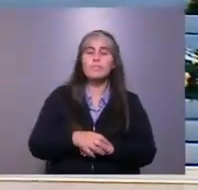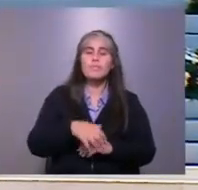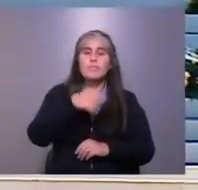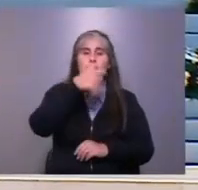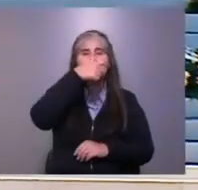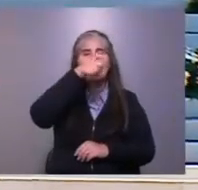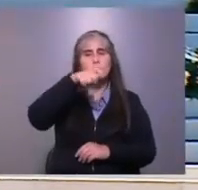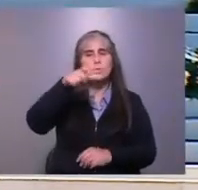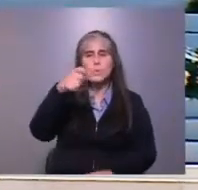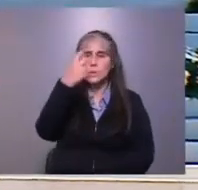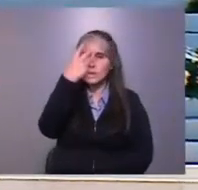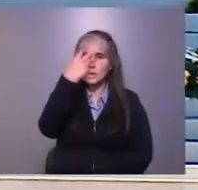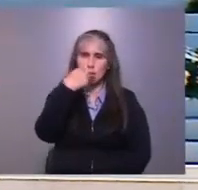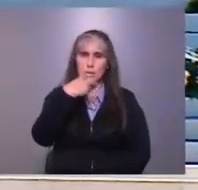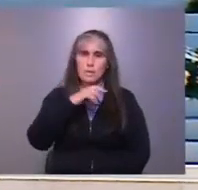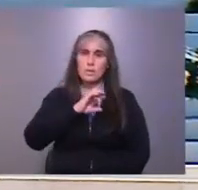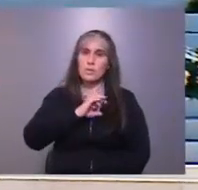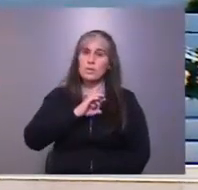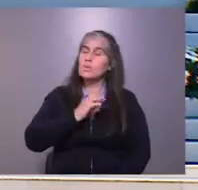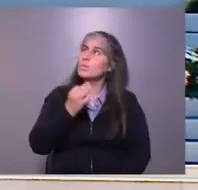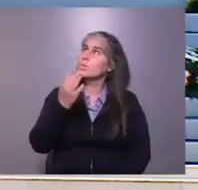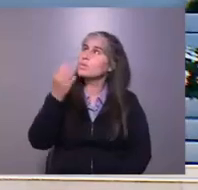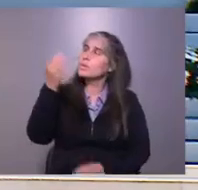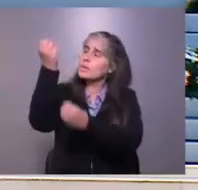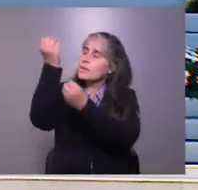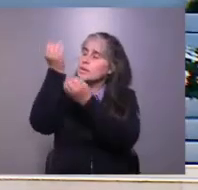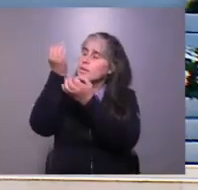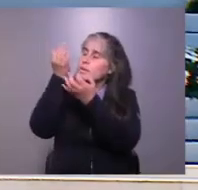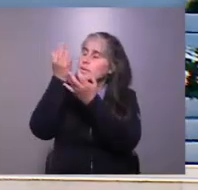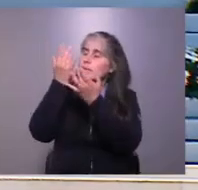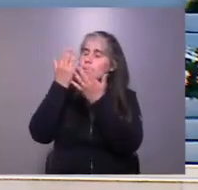Senhor, ilumina os olhos dos